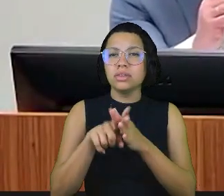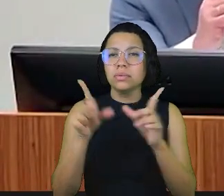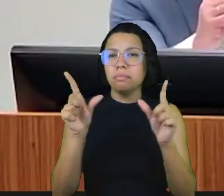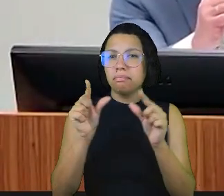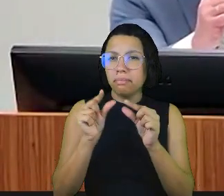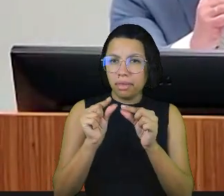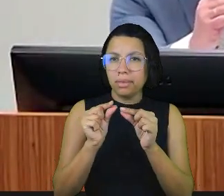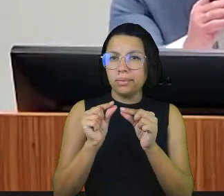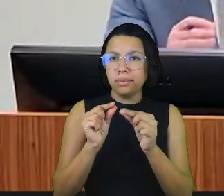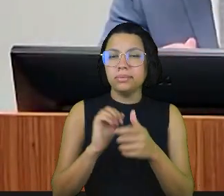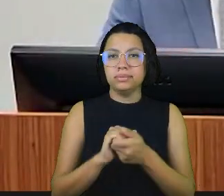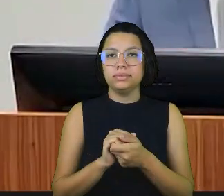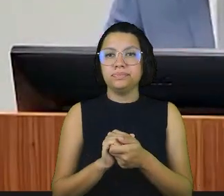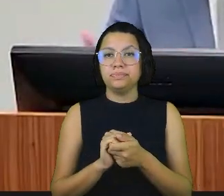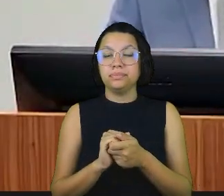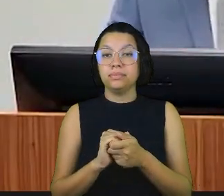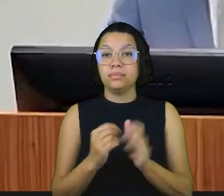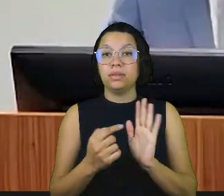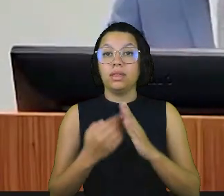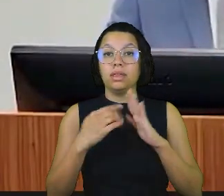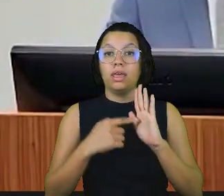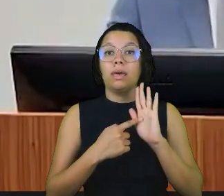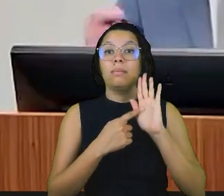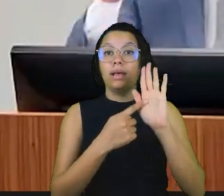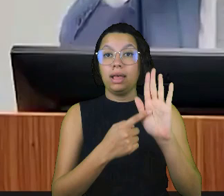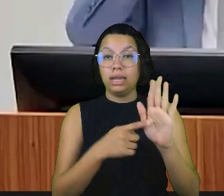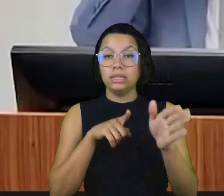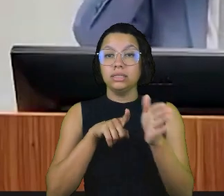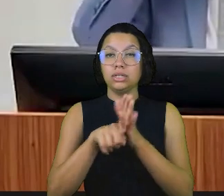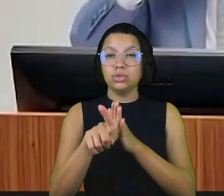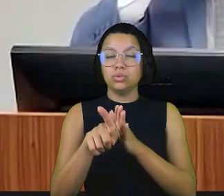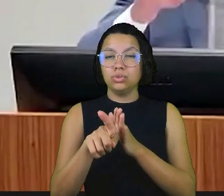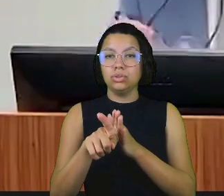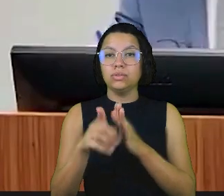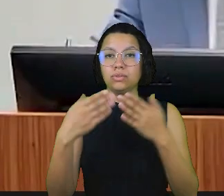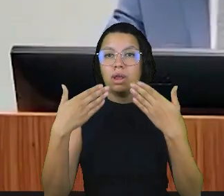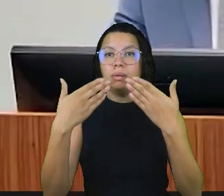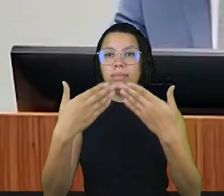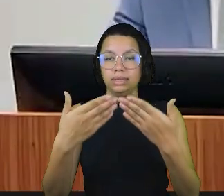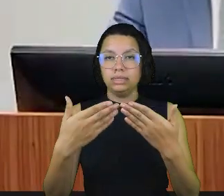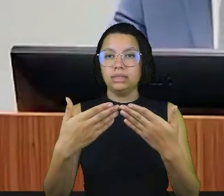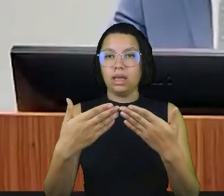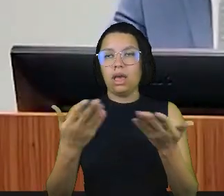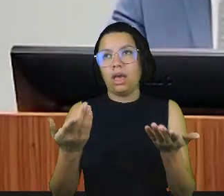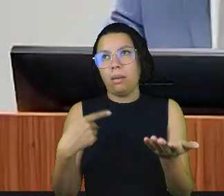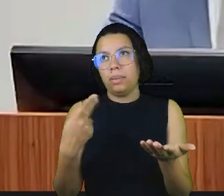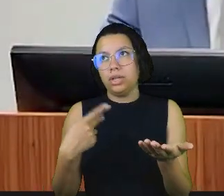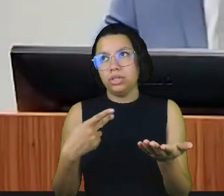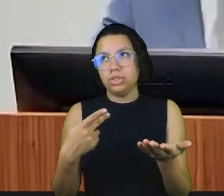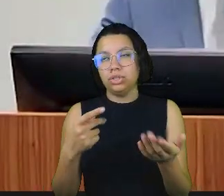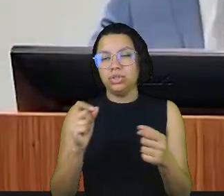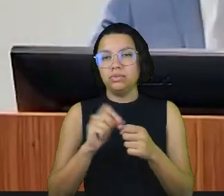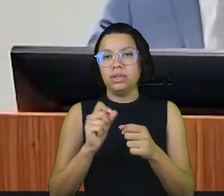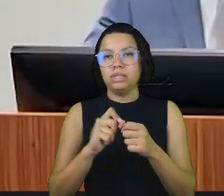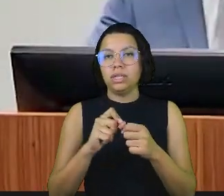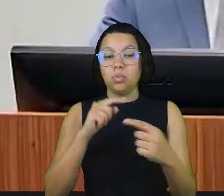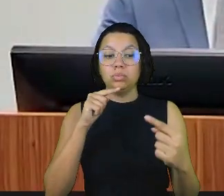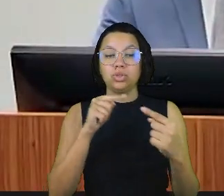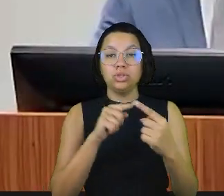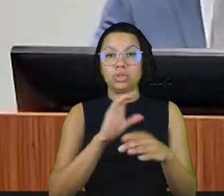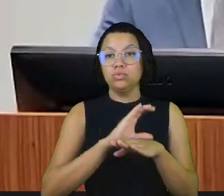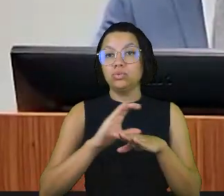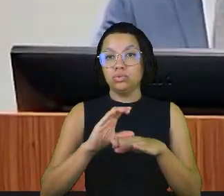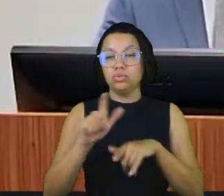microscópicas, digamos assim, que aparecem nas questões que foram previamente apresentadas, até para a gente cumprir a meta do curso, que